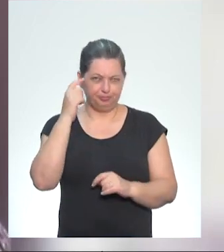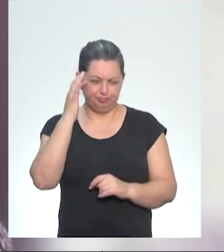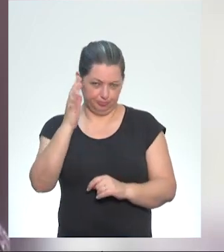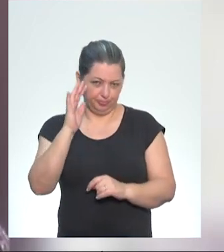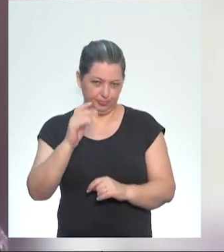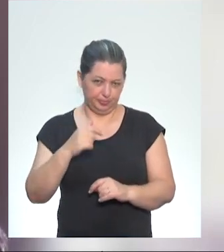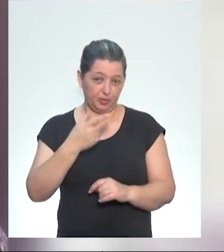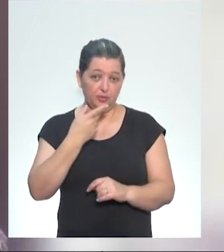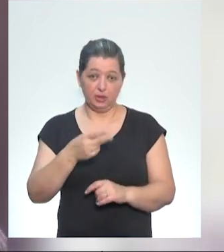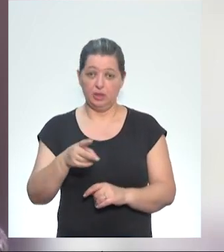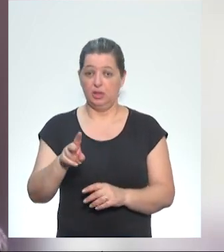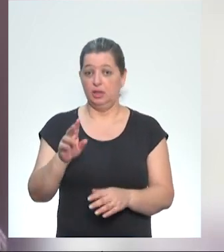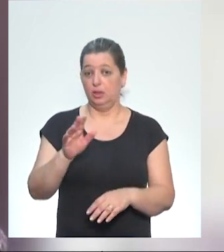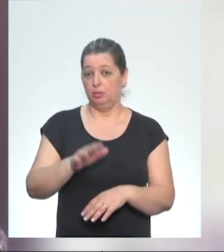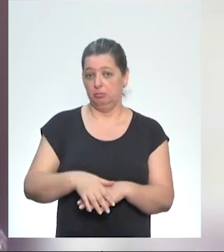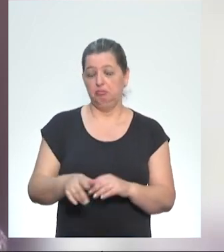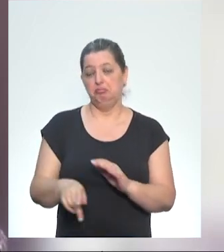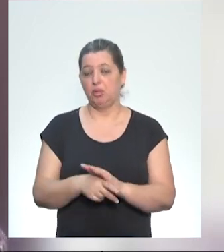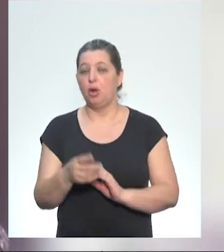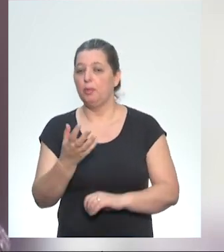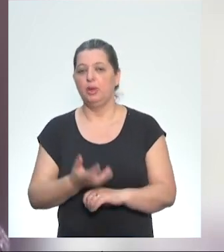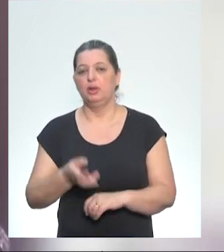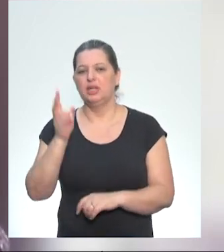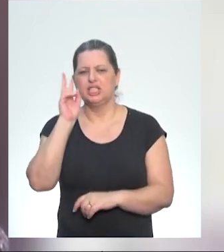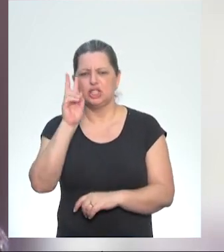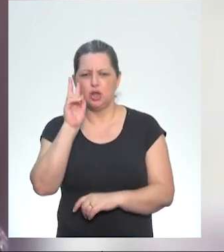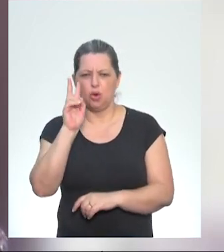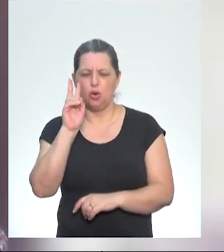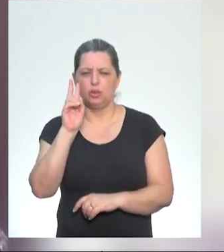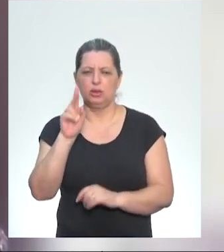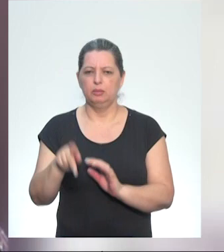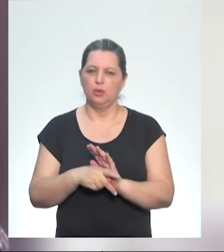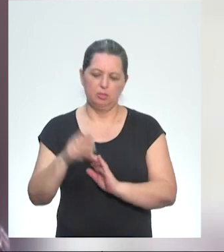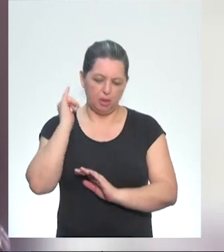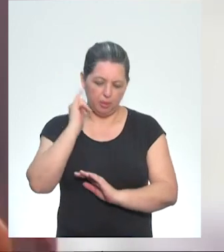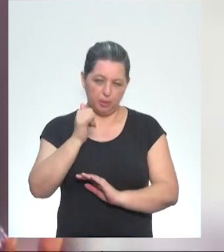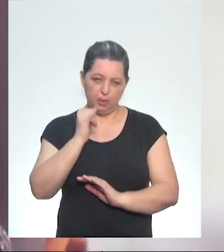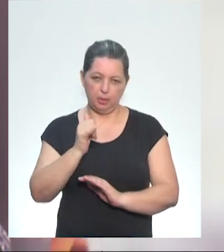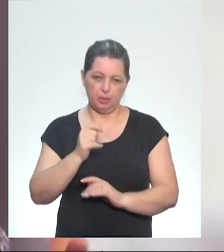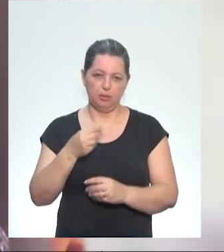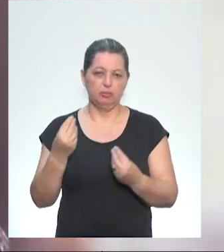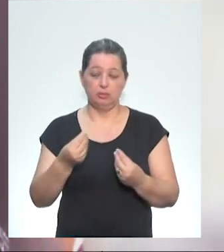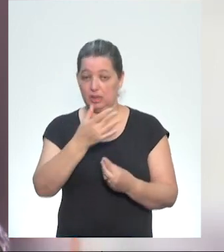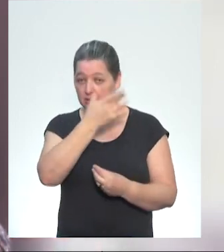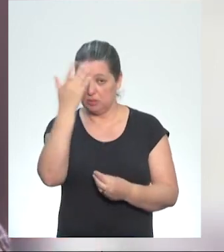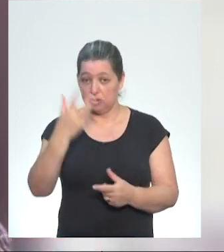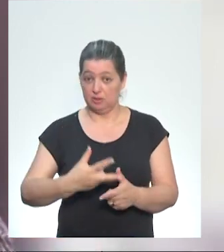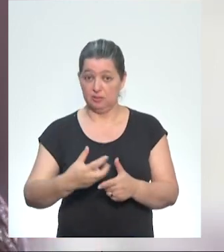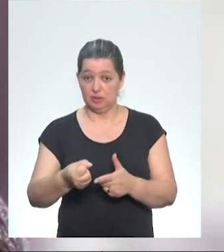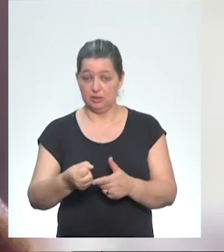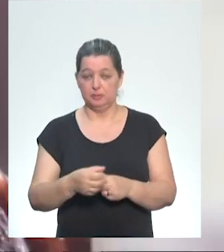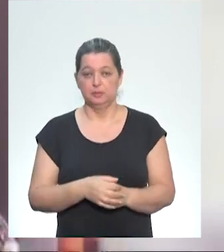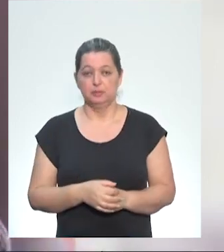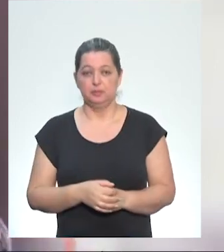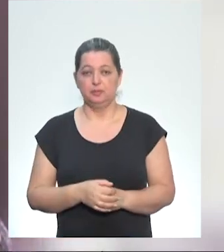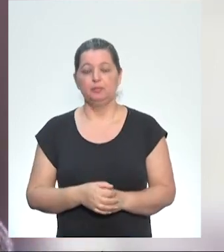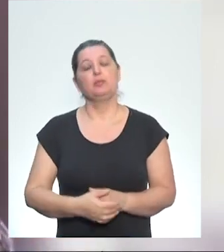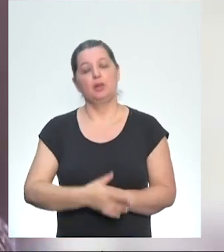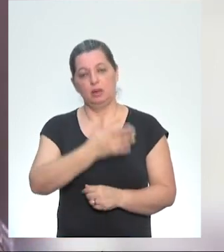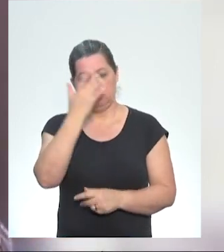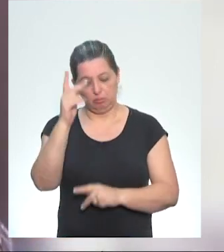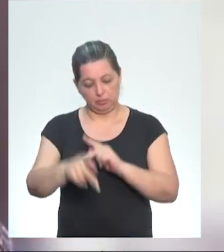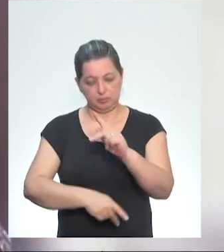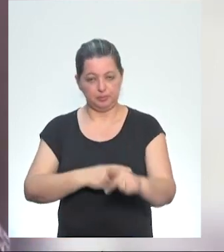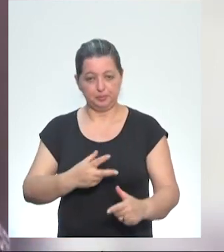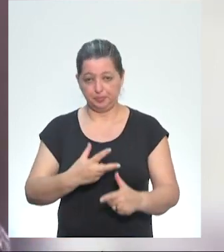história, a gente tem um enquadramento da história e aí quando a gente para pensar os vencidos, né? Os ganhadores,